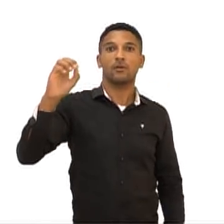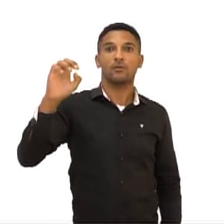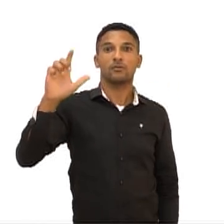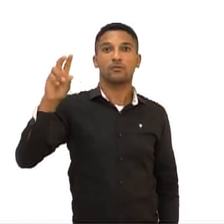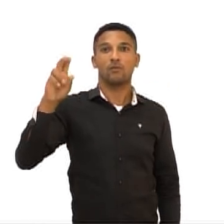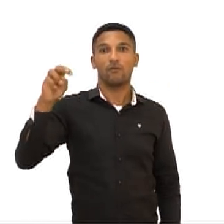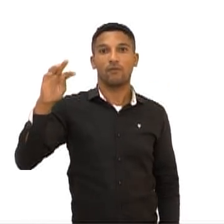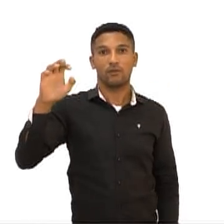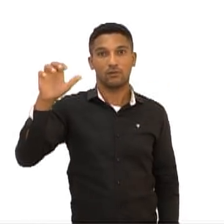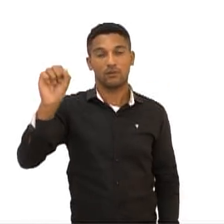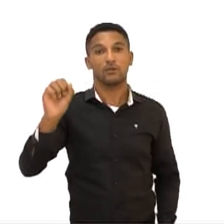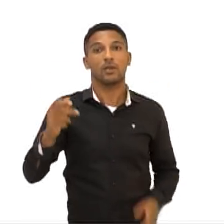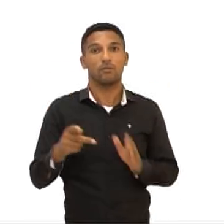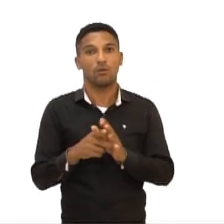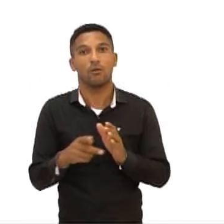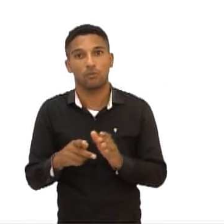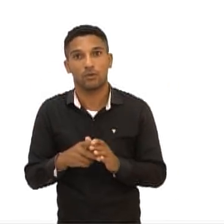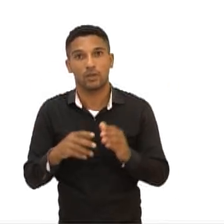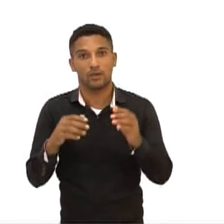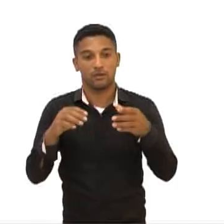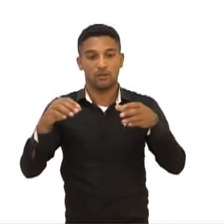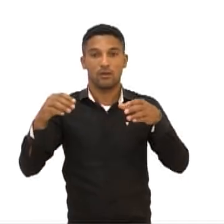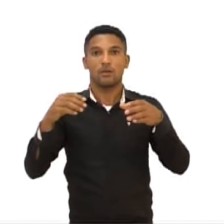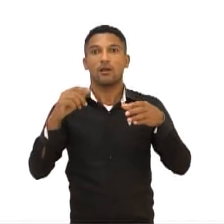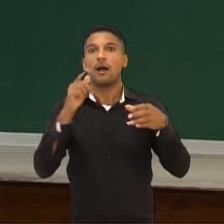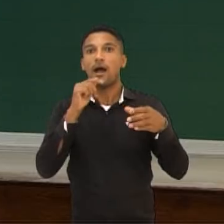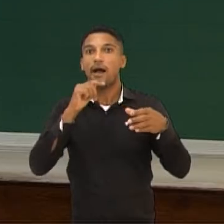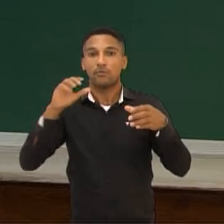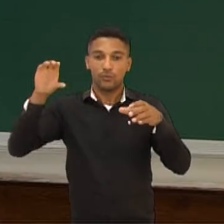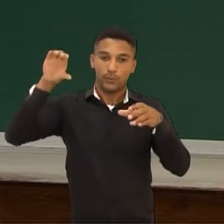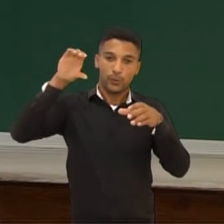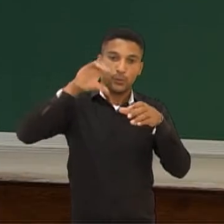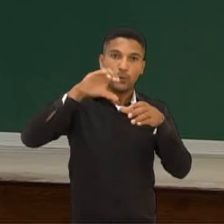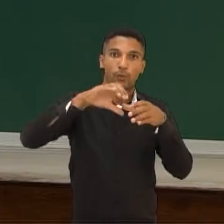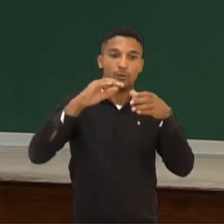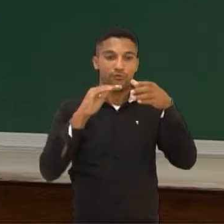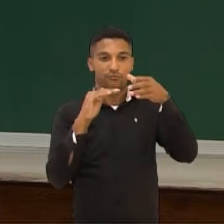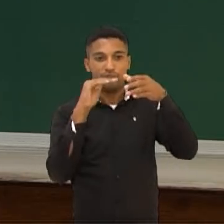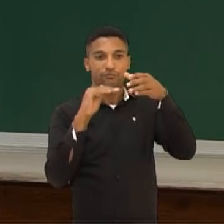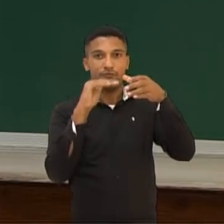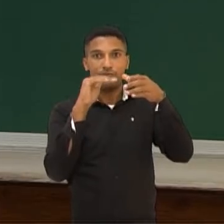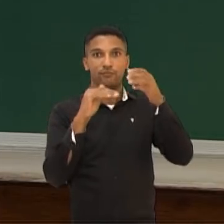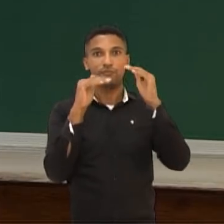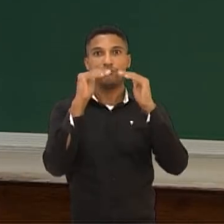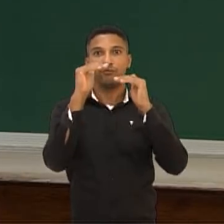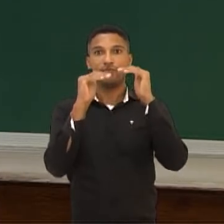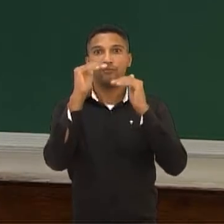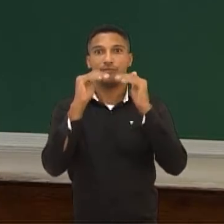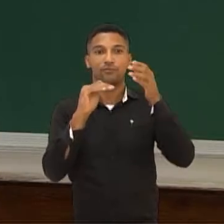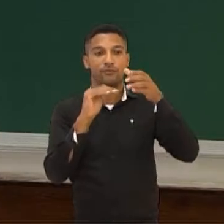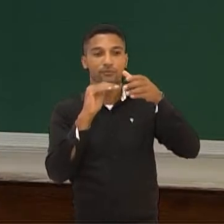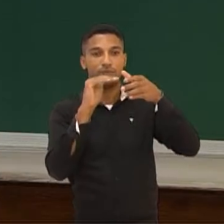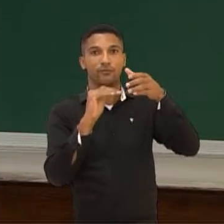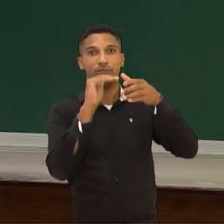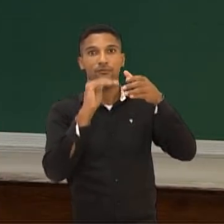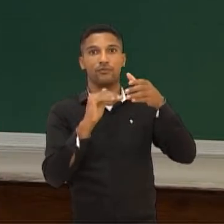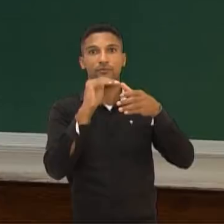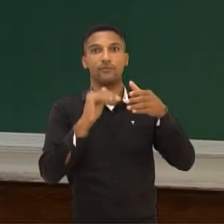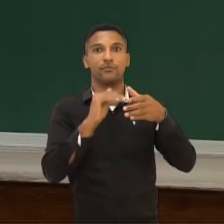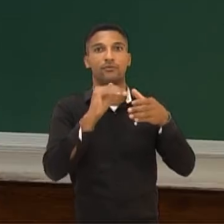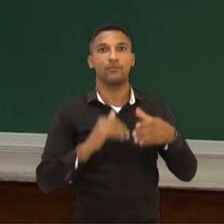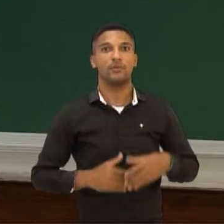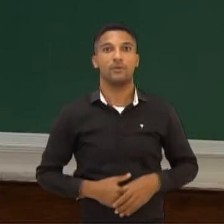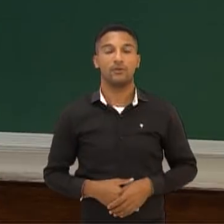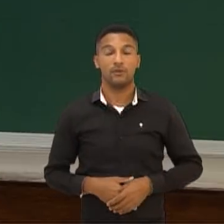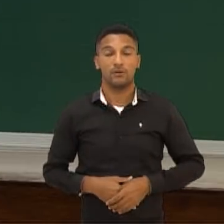sua consistência. Um exemplo é a água, né? Então, além da cor, a gente precisa desse solvente, né? O que vai